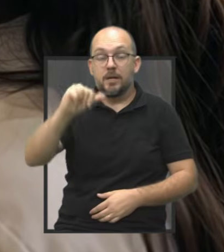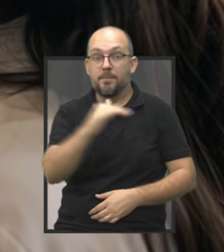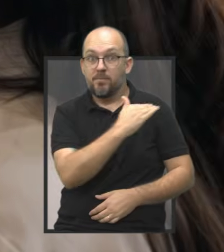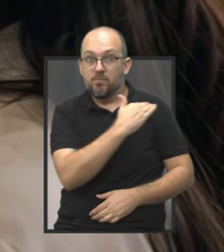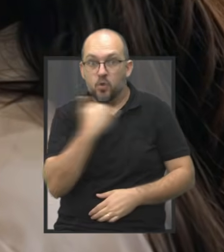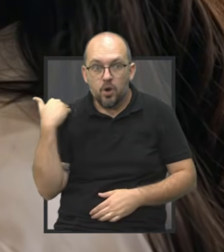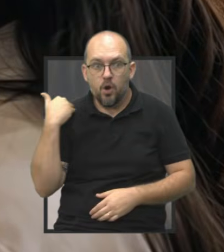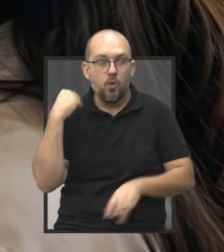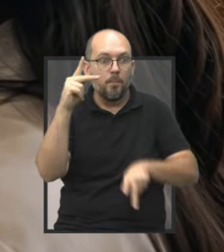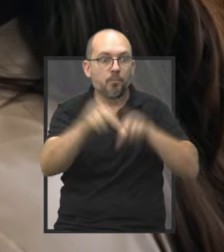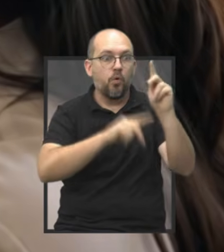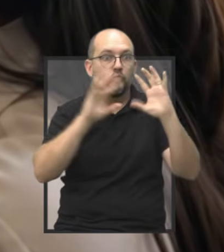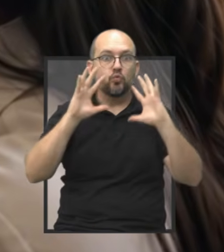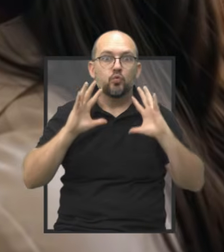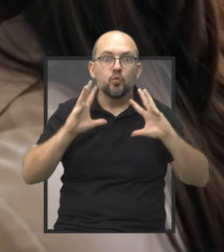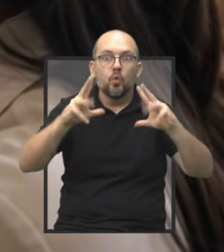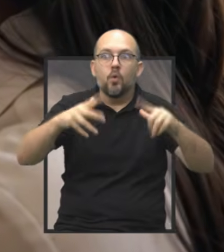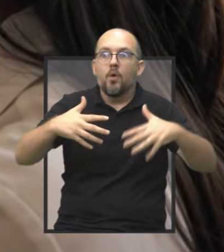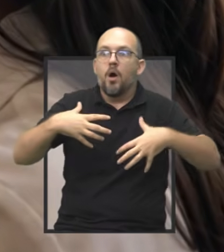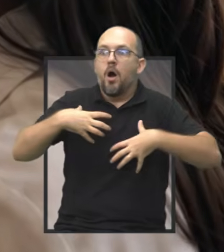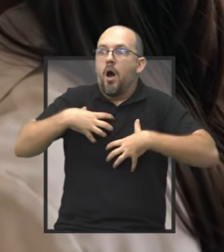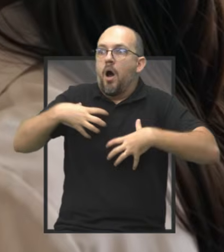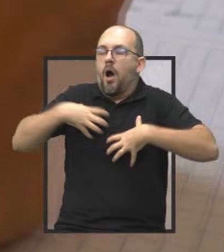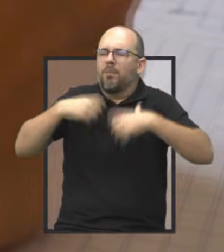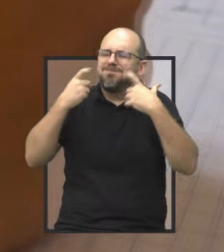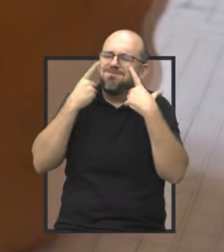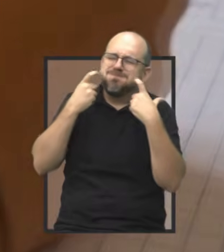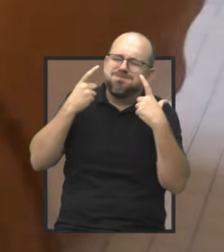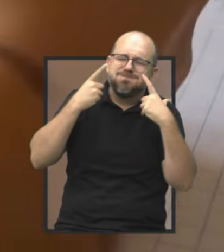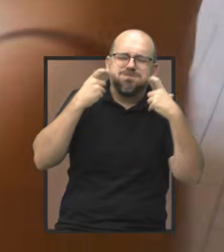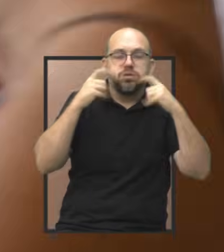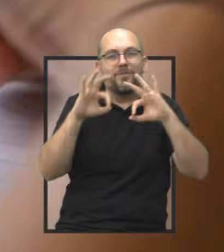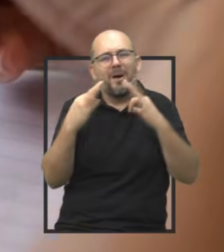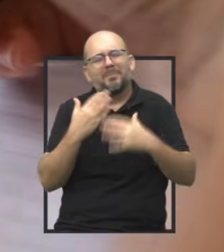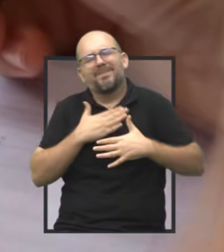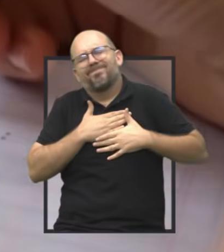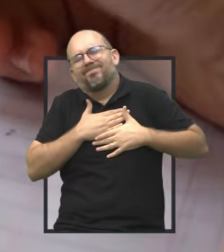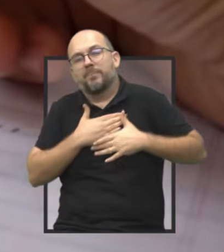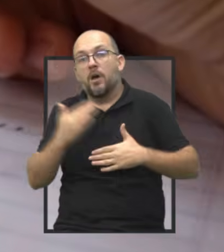faleceu, deixou o povo em prantos e sua família inconformada.